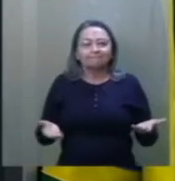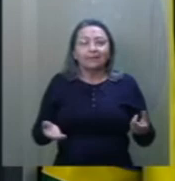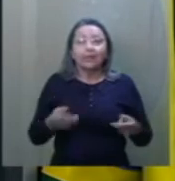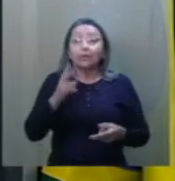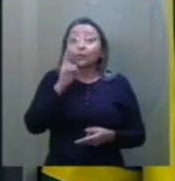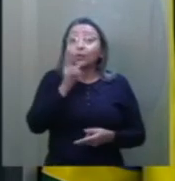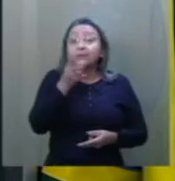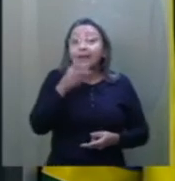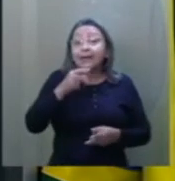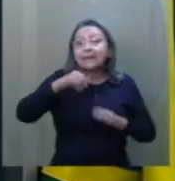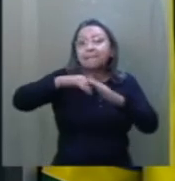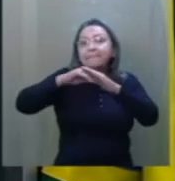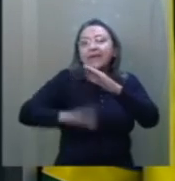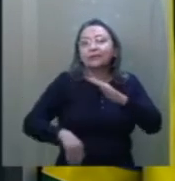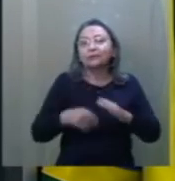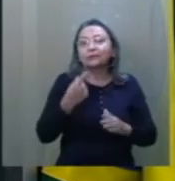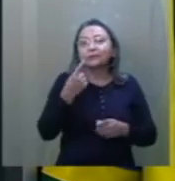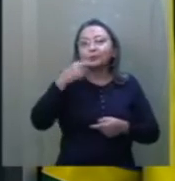R$2 a menos no litro do diesel,